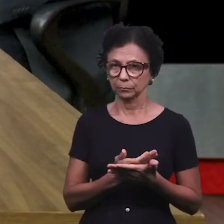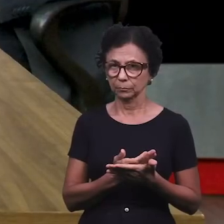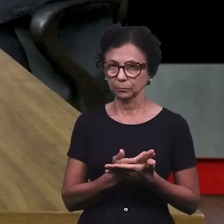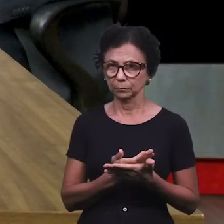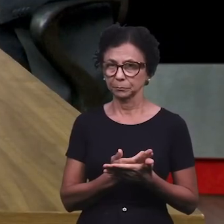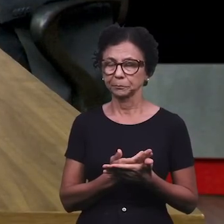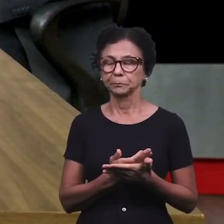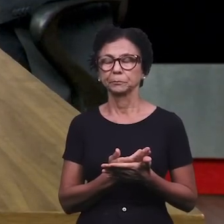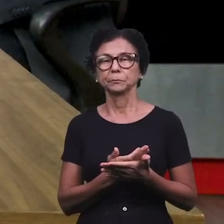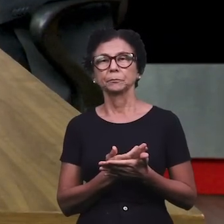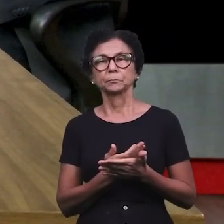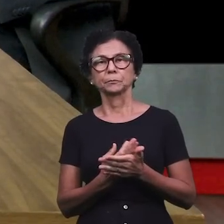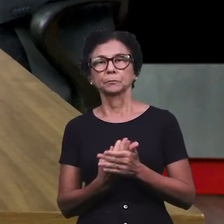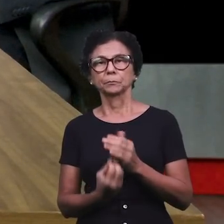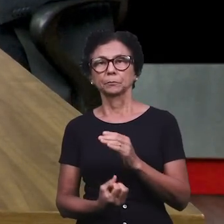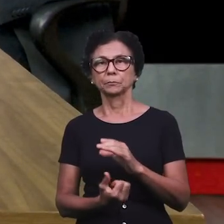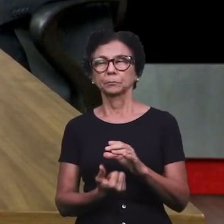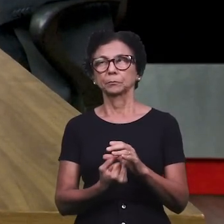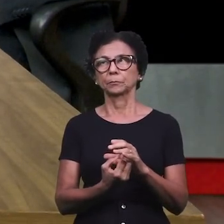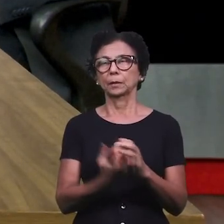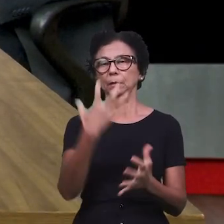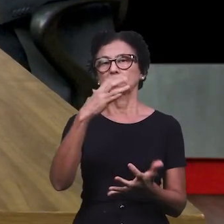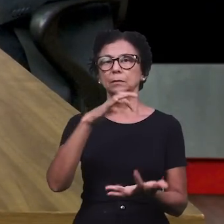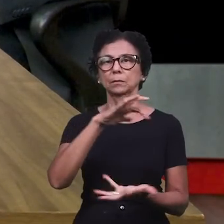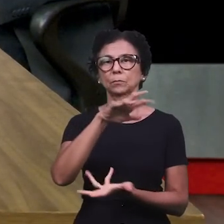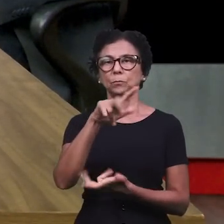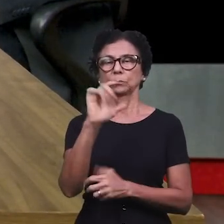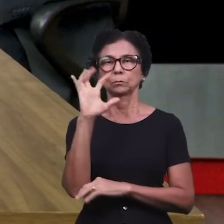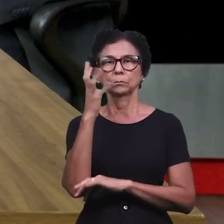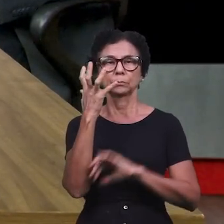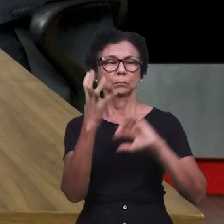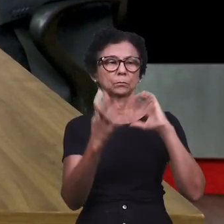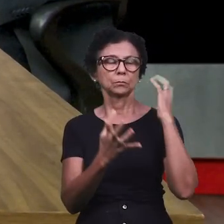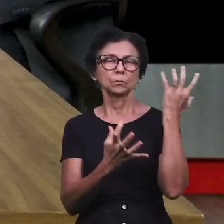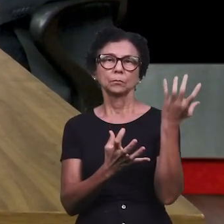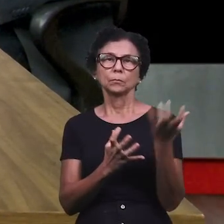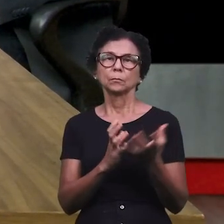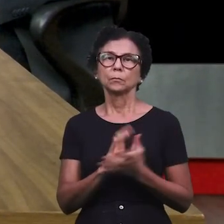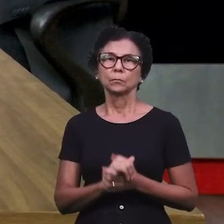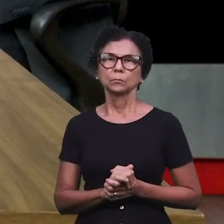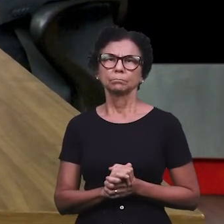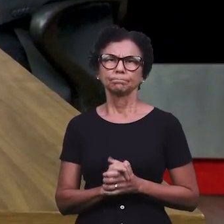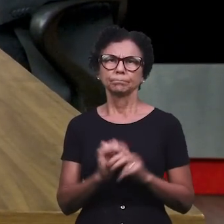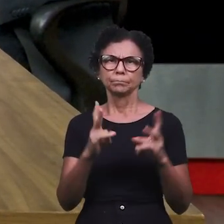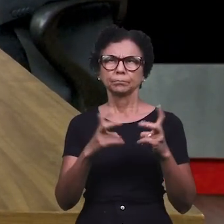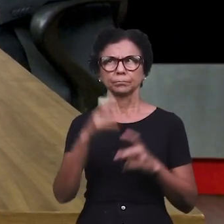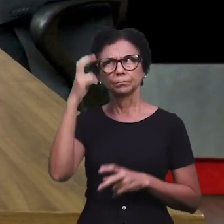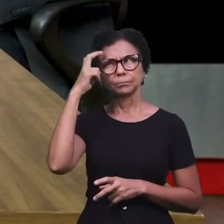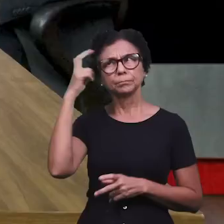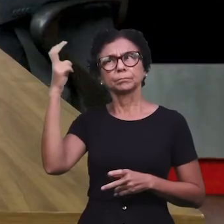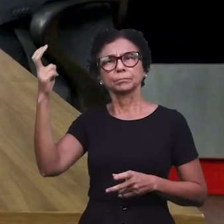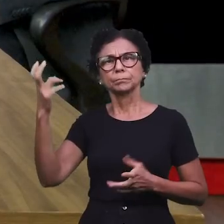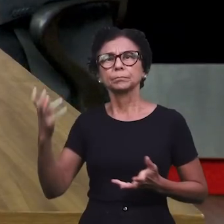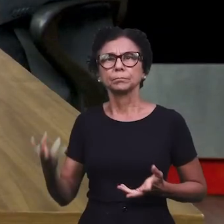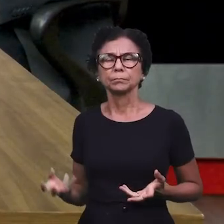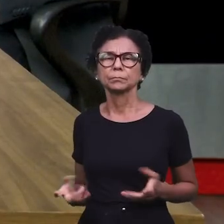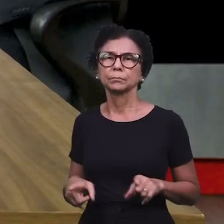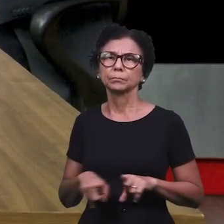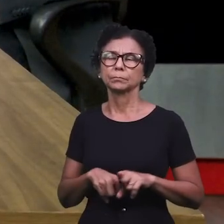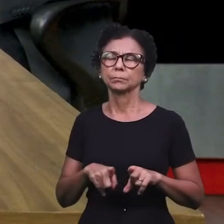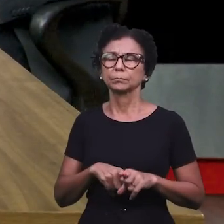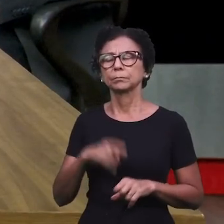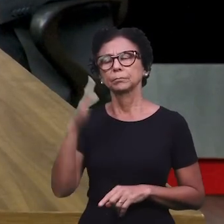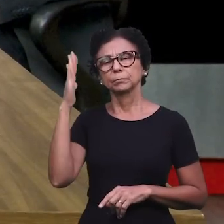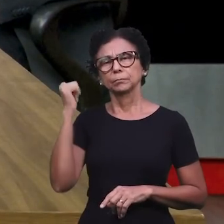estudo da criação, no estudo da natureza, do universo, esses sinais de inteligência. Inclusive, nós sabemos que